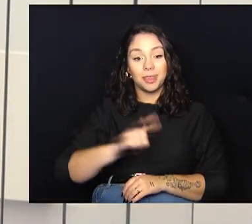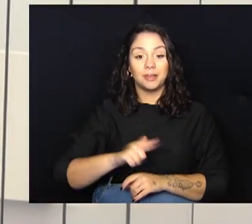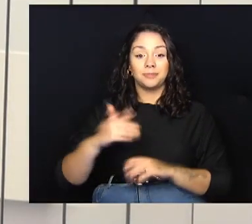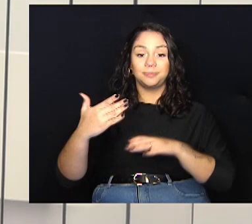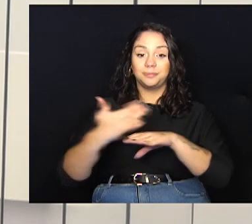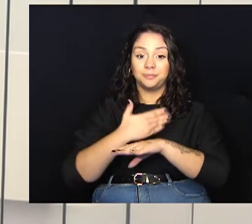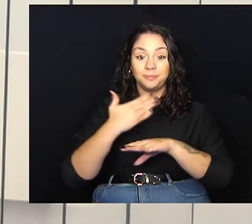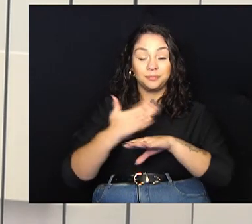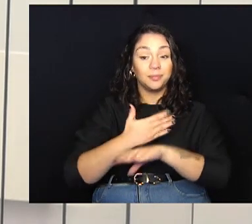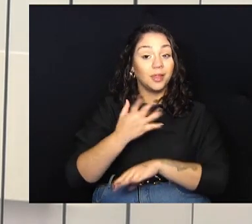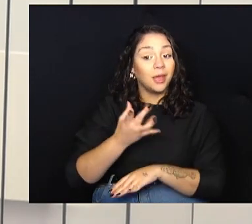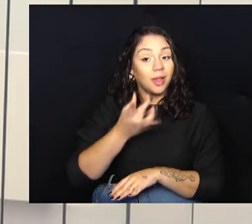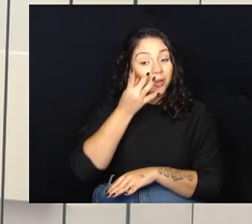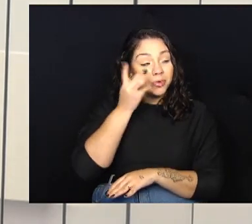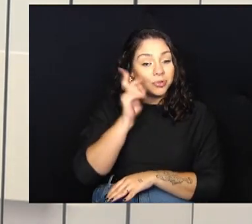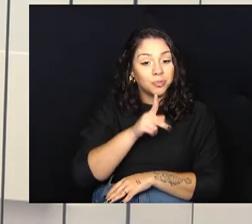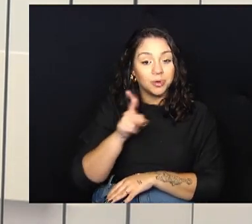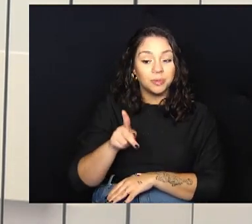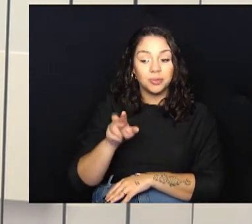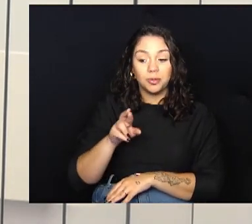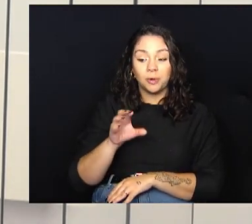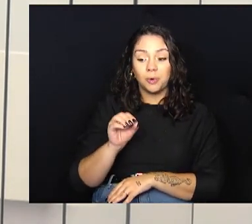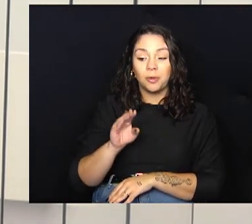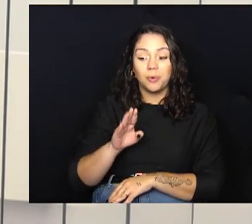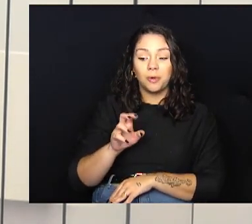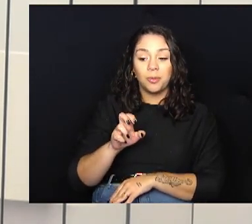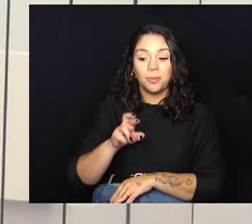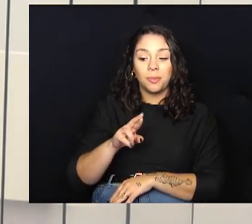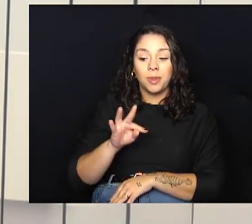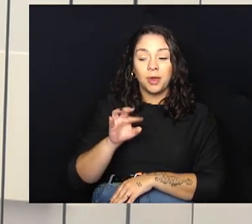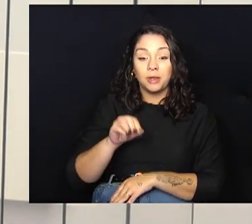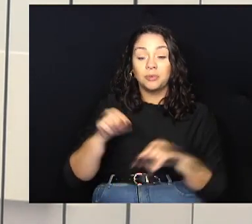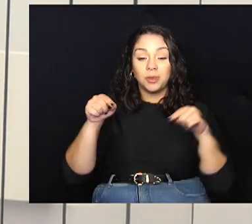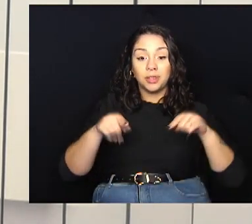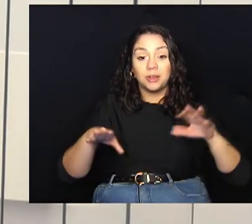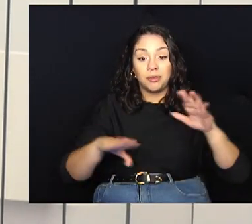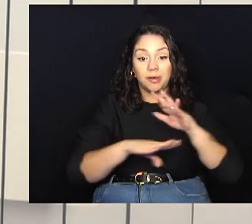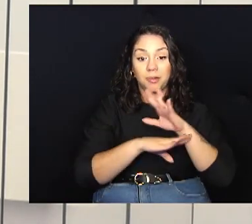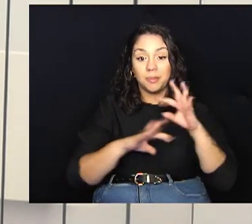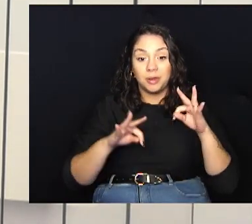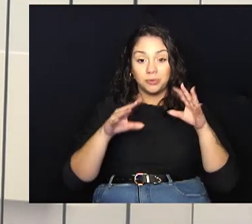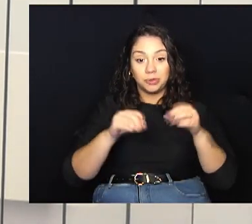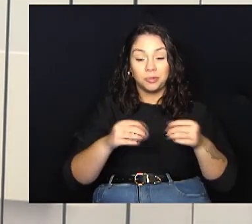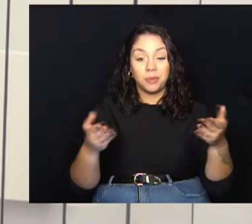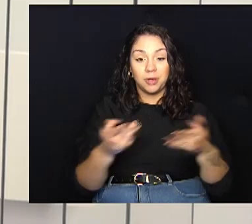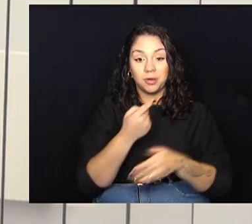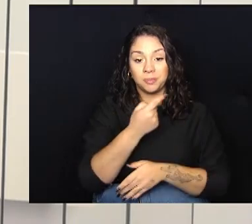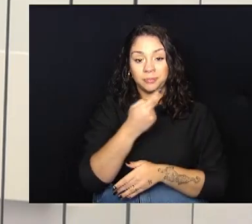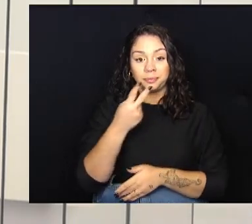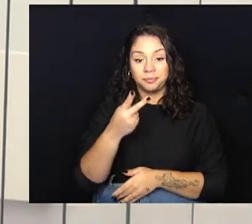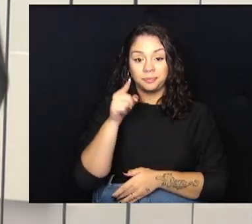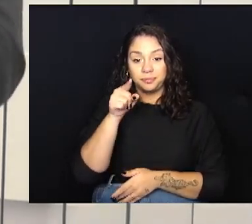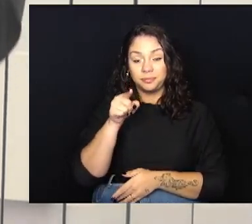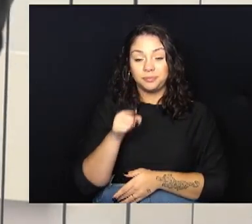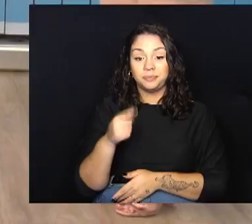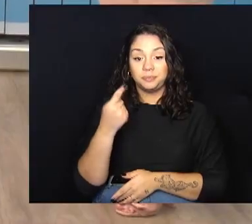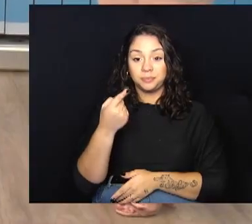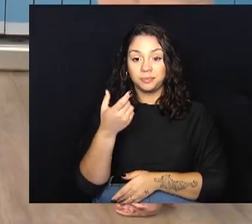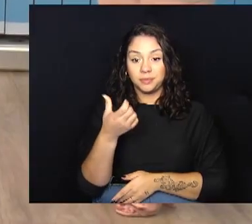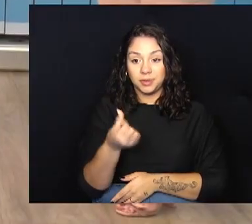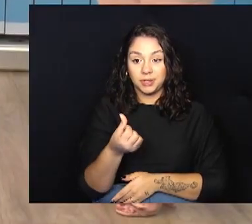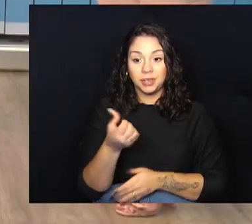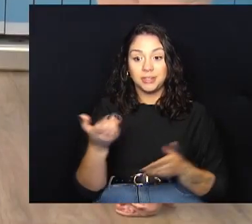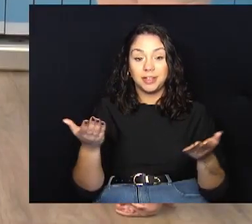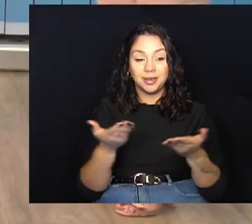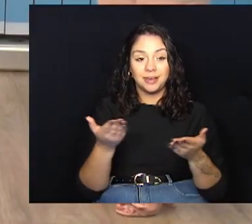ao vivo do professor Roberto aqui no nosso Câmara total agora meio-dia mais 16 minutos para